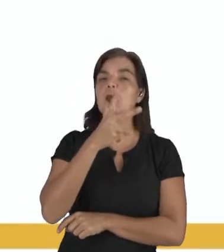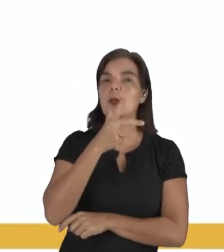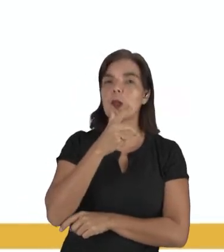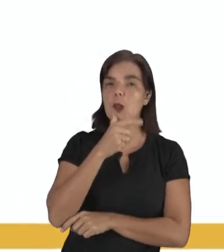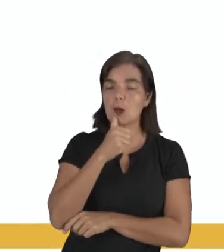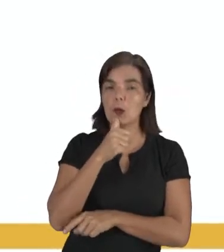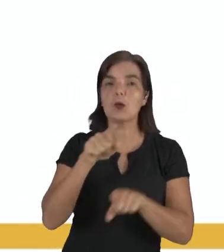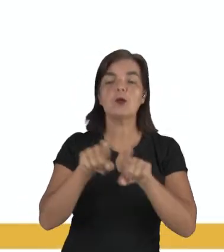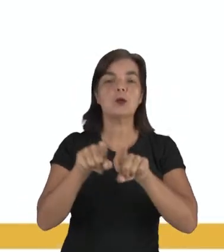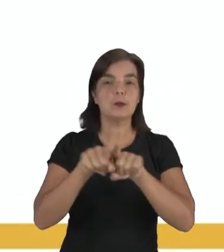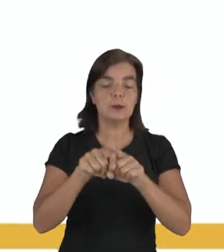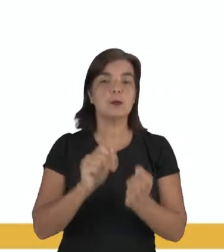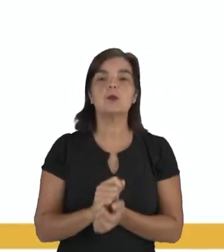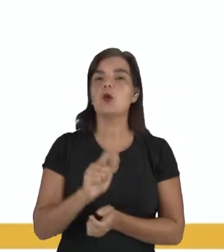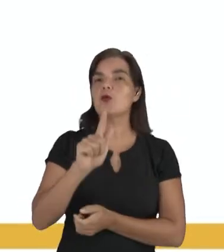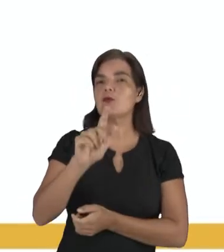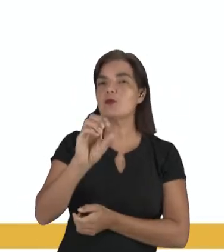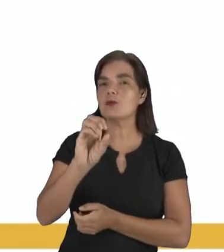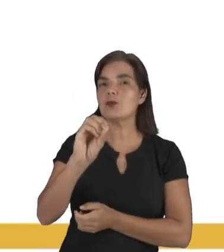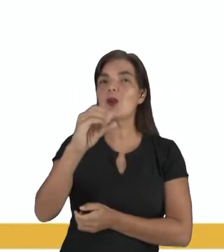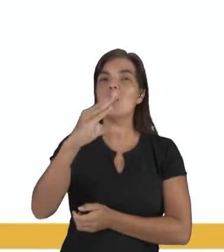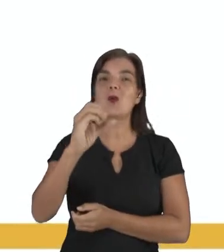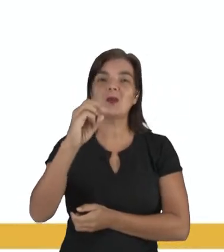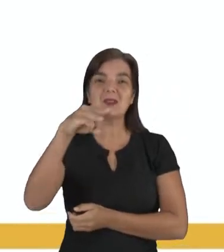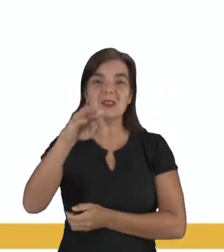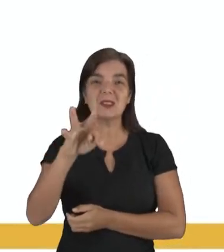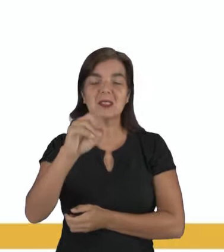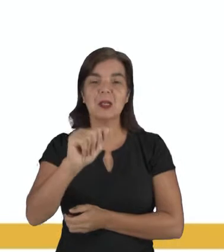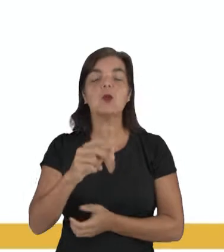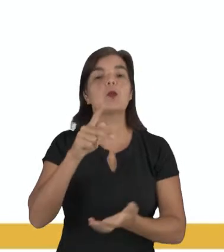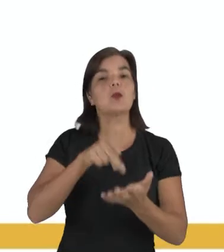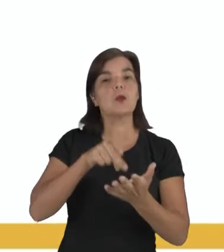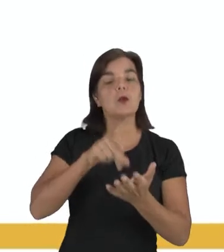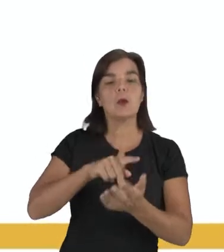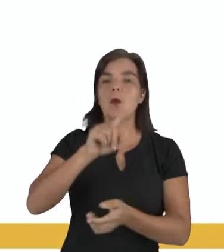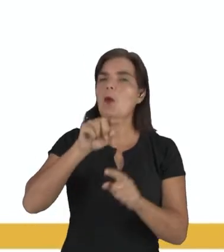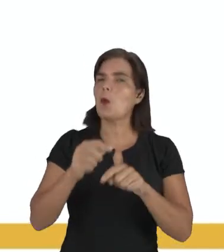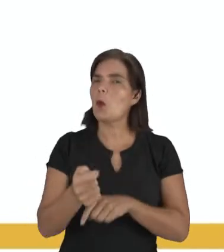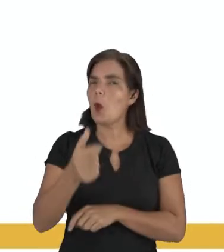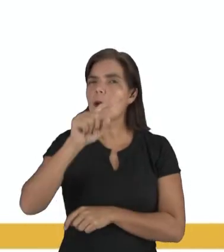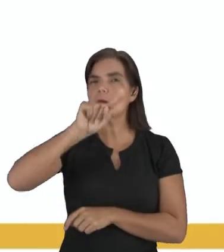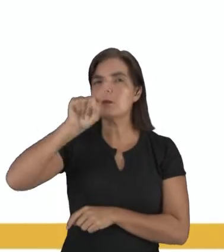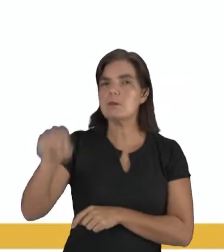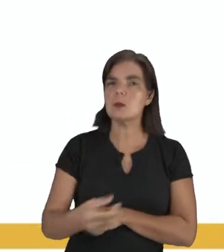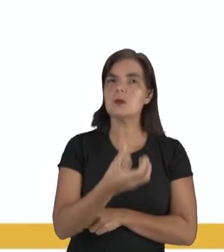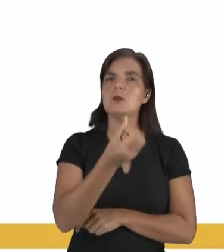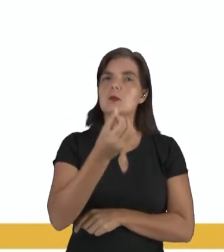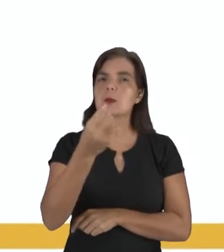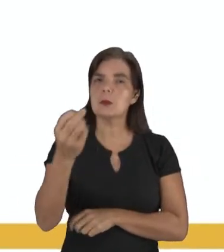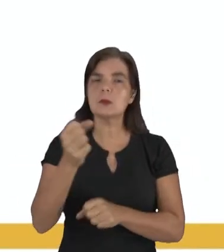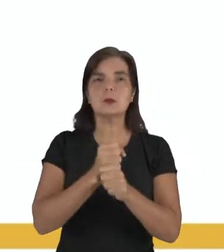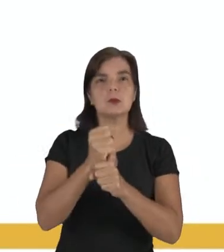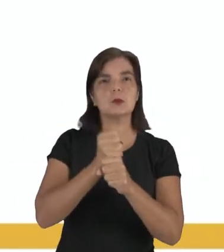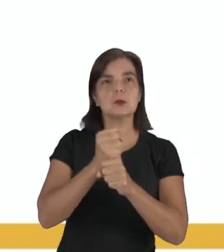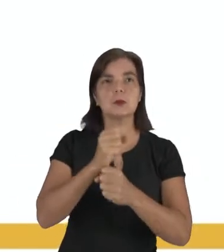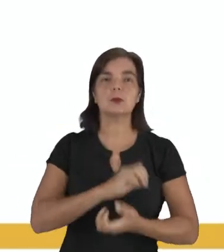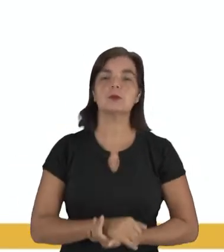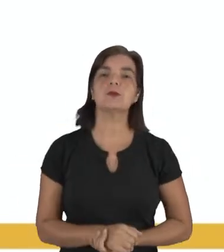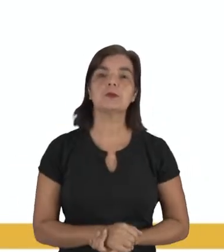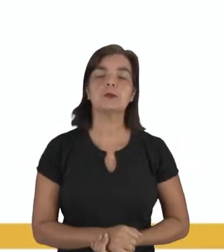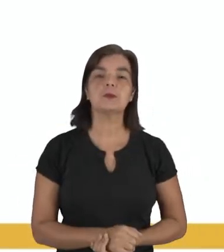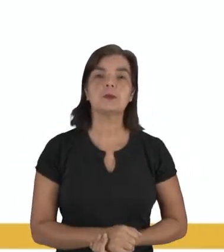sistema geocêntrico como verdade absoluta ali por mais de 1000 anos, quase 1600 anos.